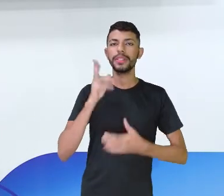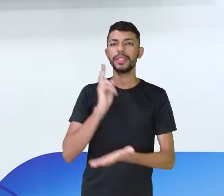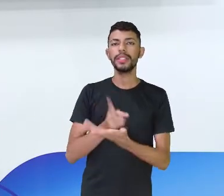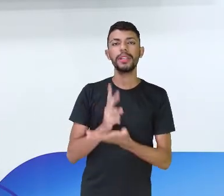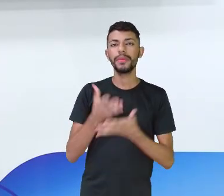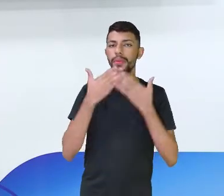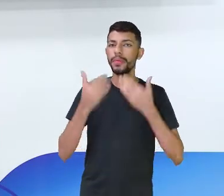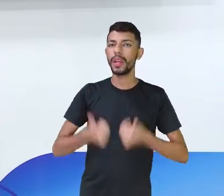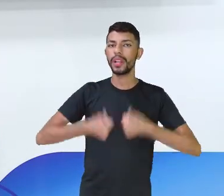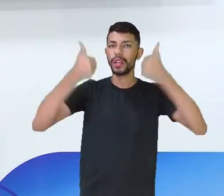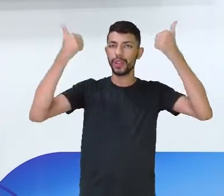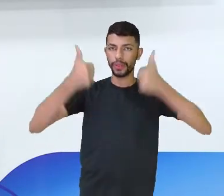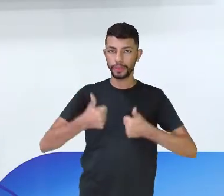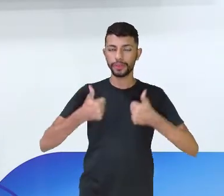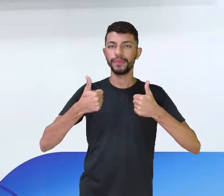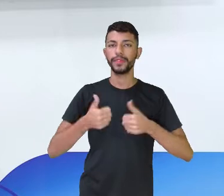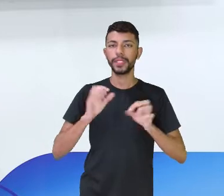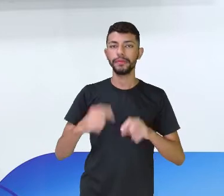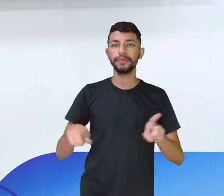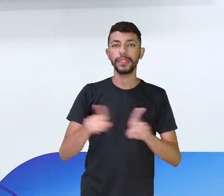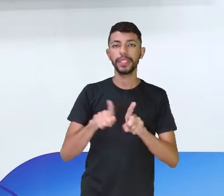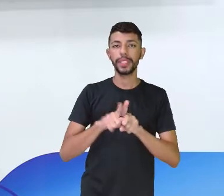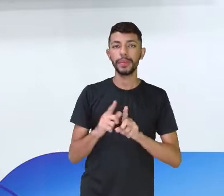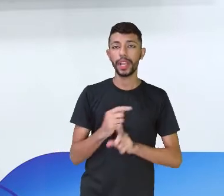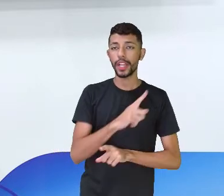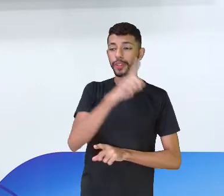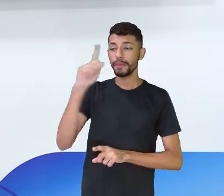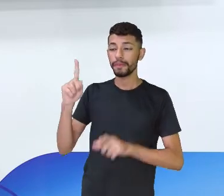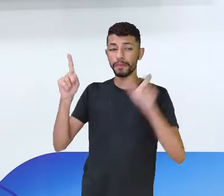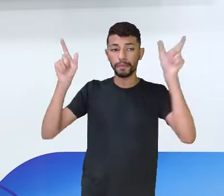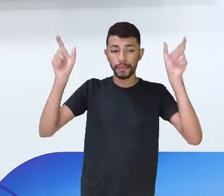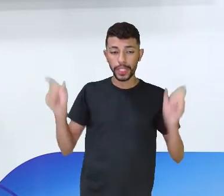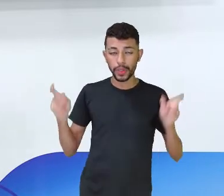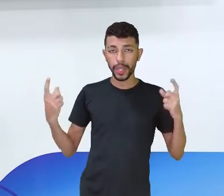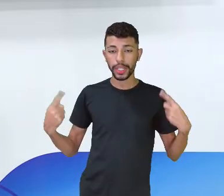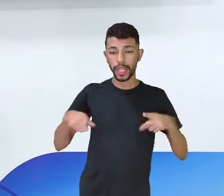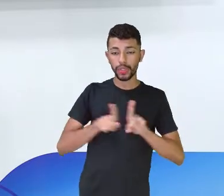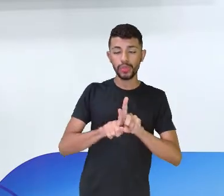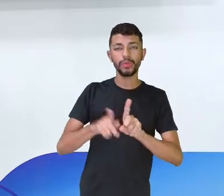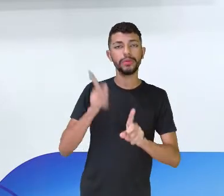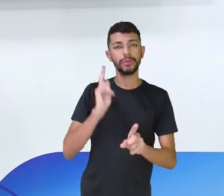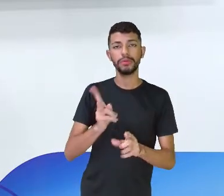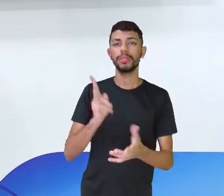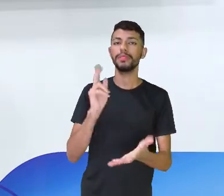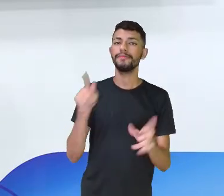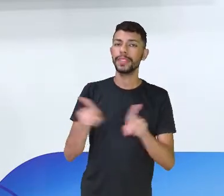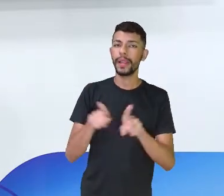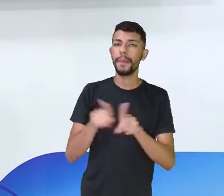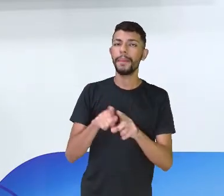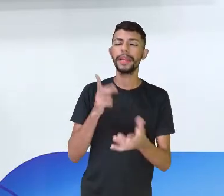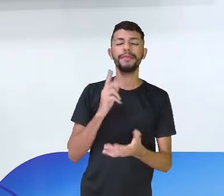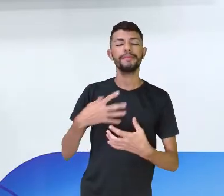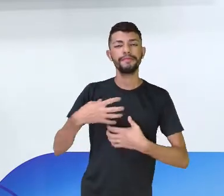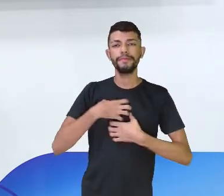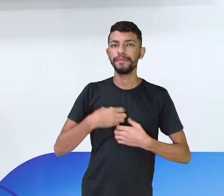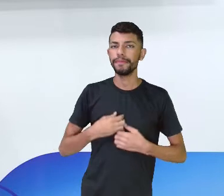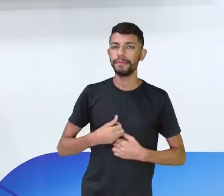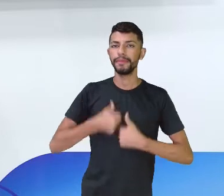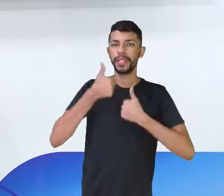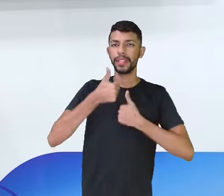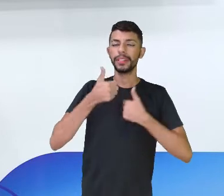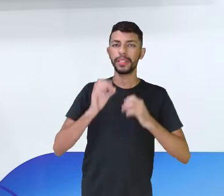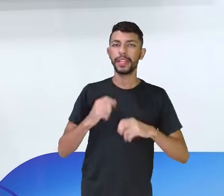E faça com que as pessoas que estão ao nosso lado também se sintam bem. Então, faça com que a gente conquiste objetivos na nossa vida. E